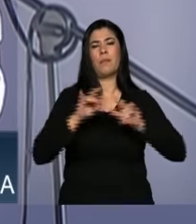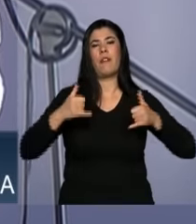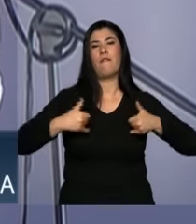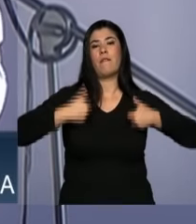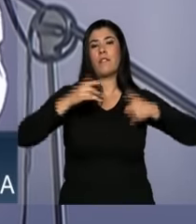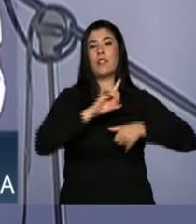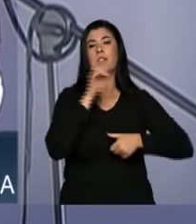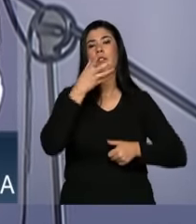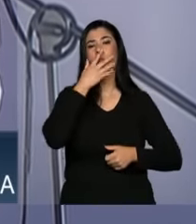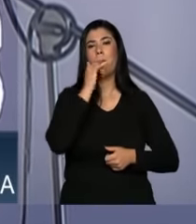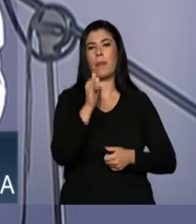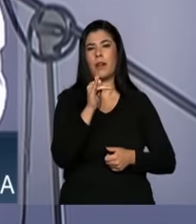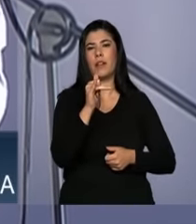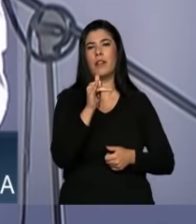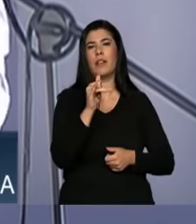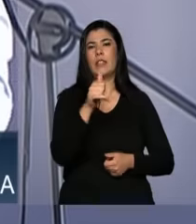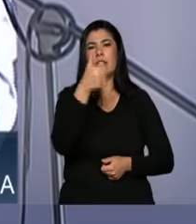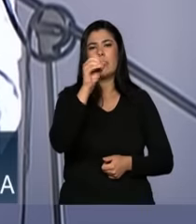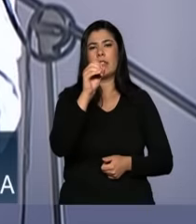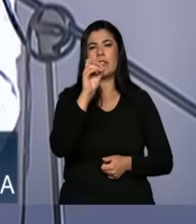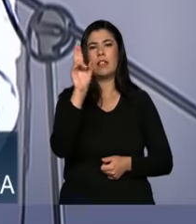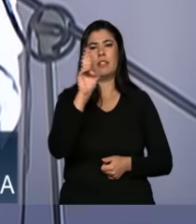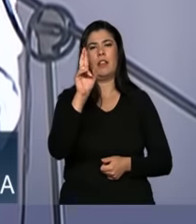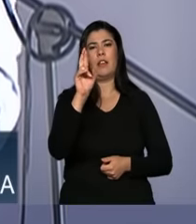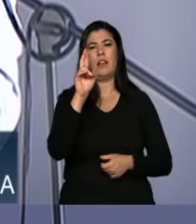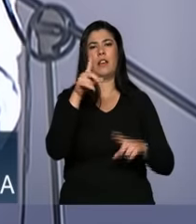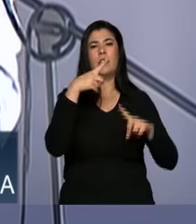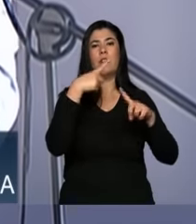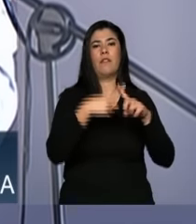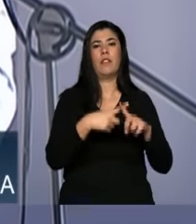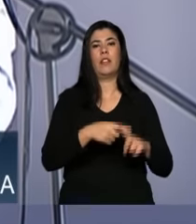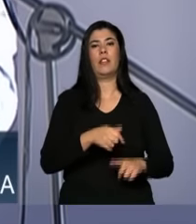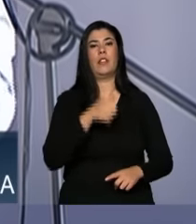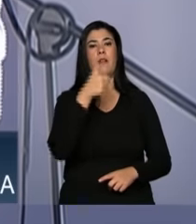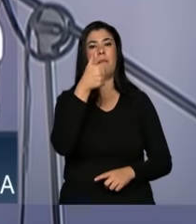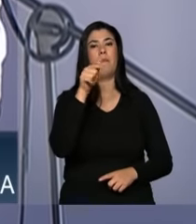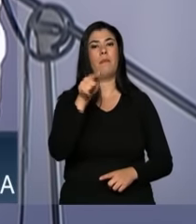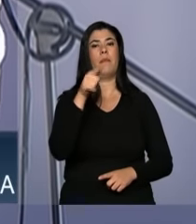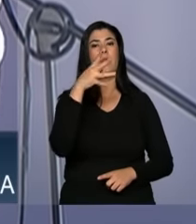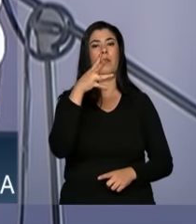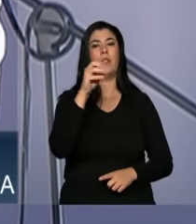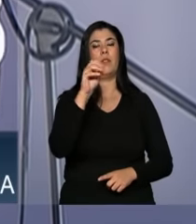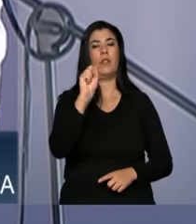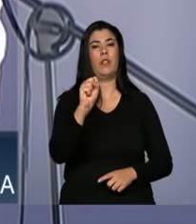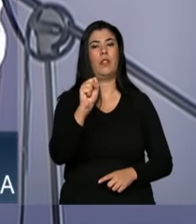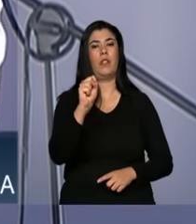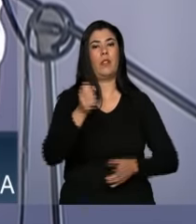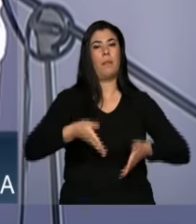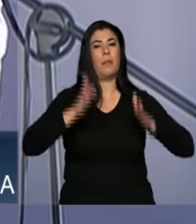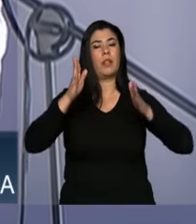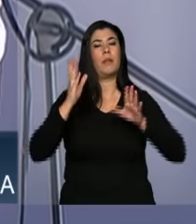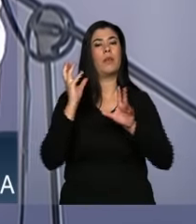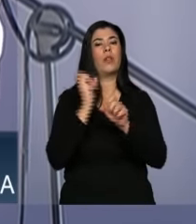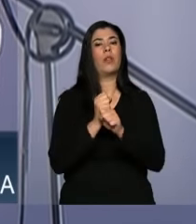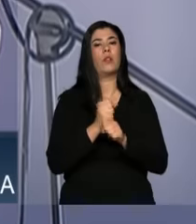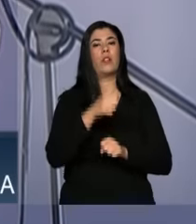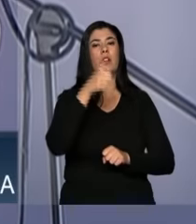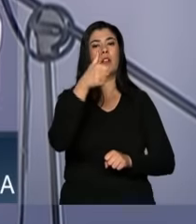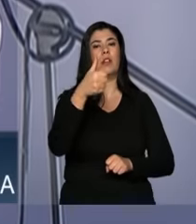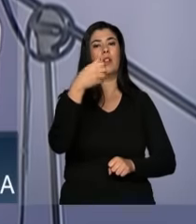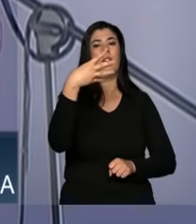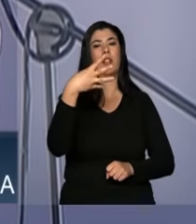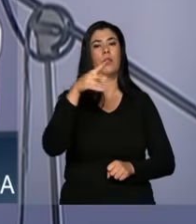dos Pais, R$ 10 vezes 1.480 apartamentos dá quanto por mês?